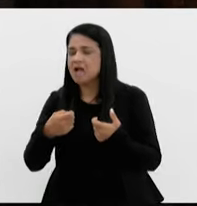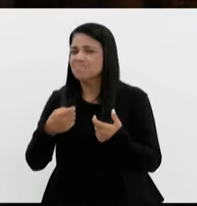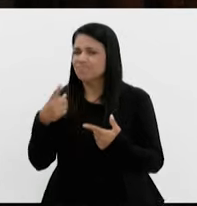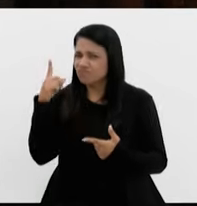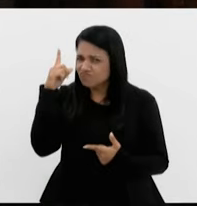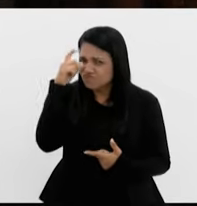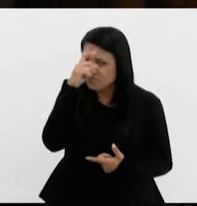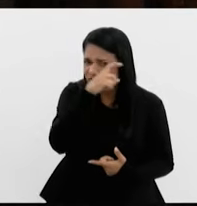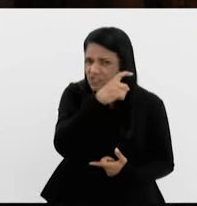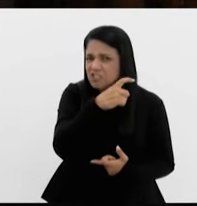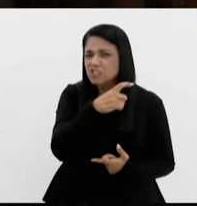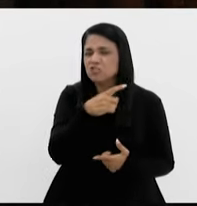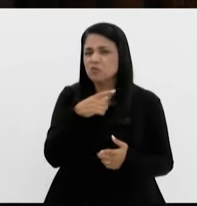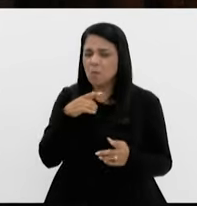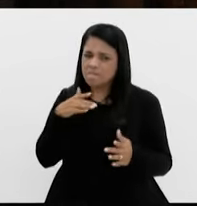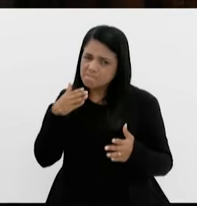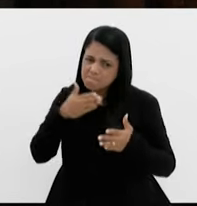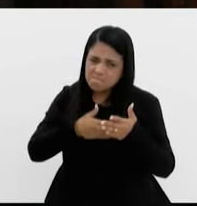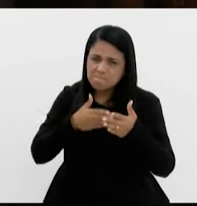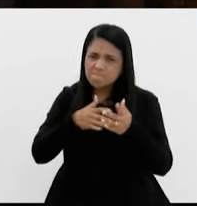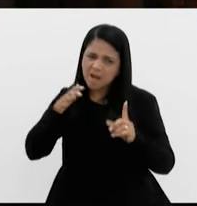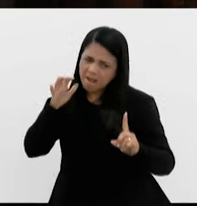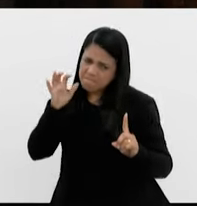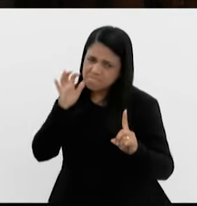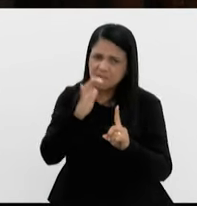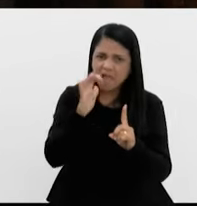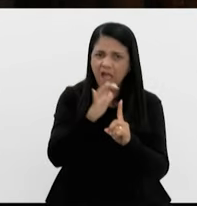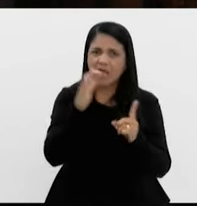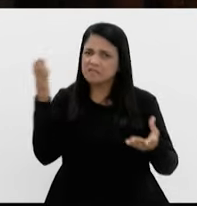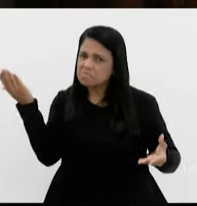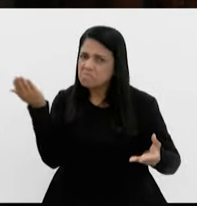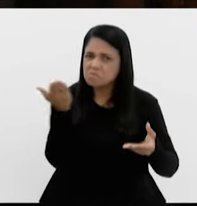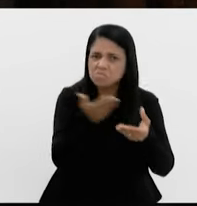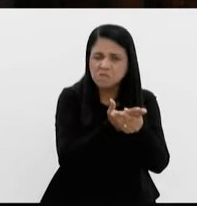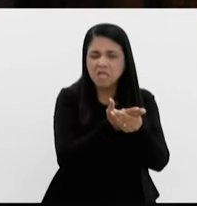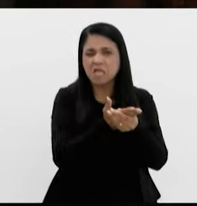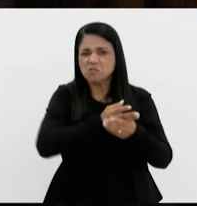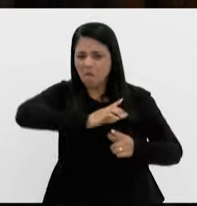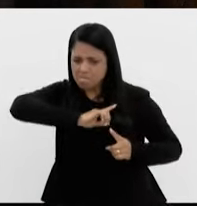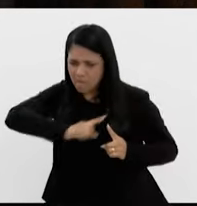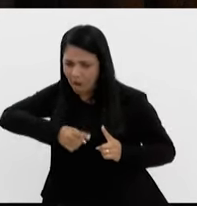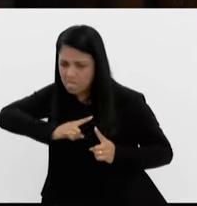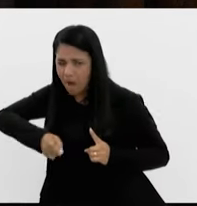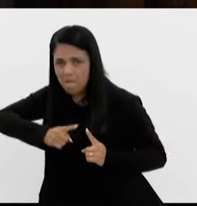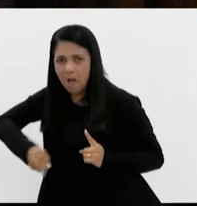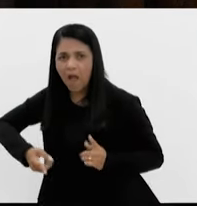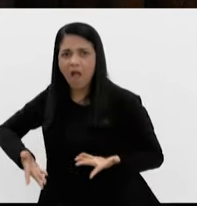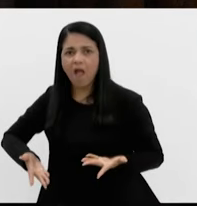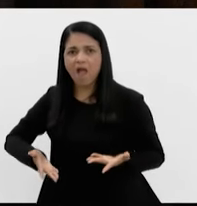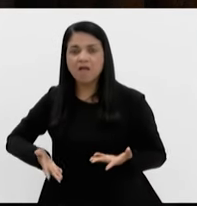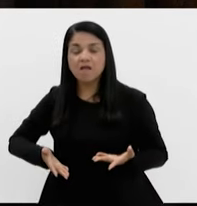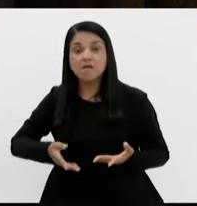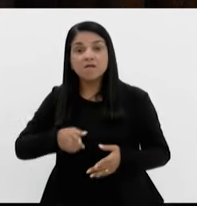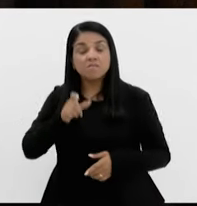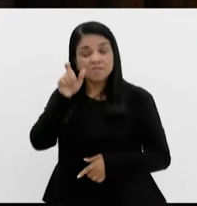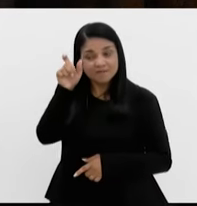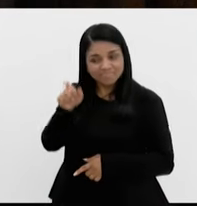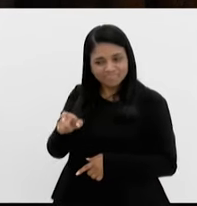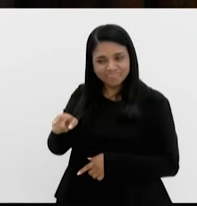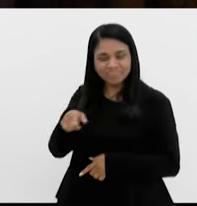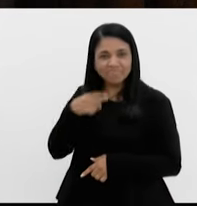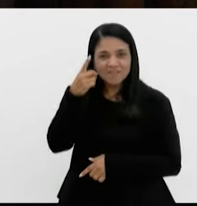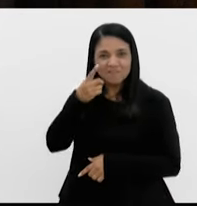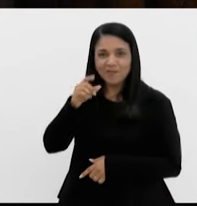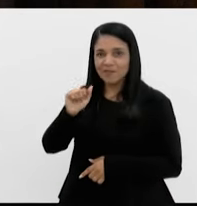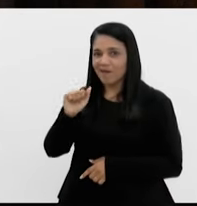com com ameaças com processos com Retaliação mas vossa excelência deputada l